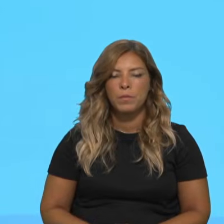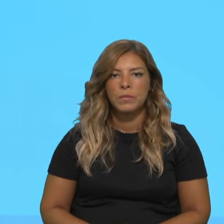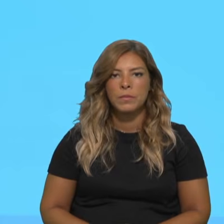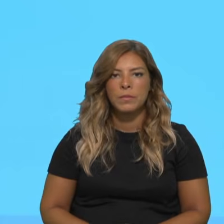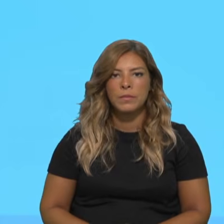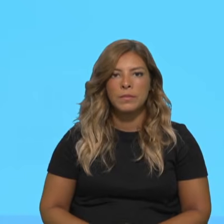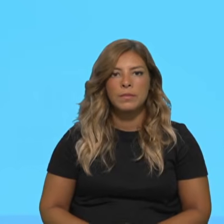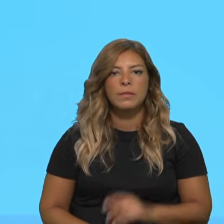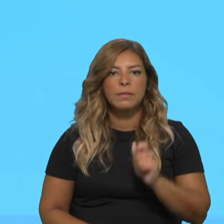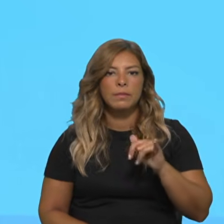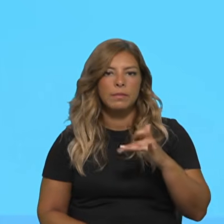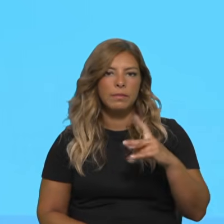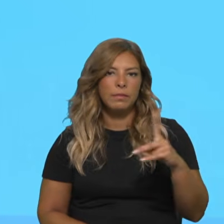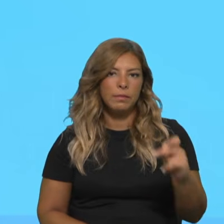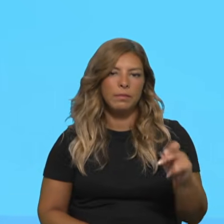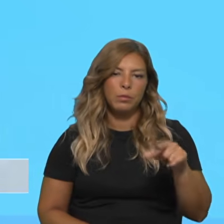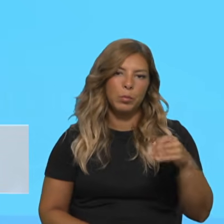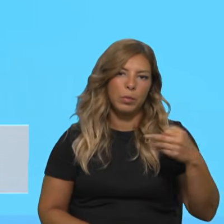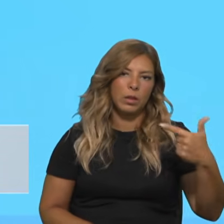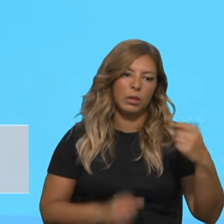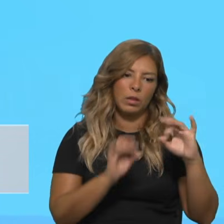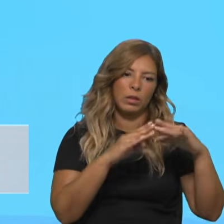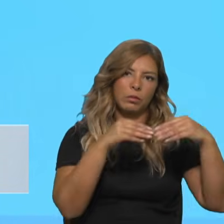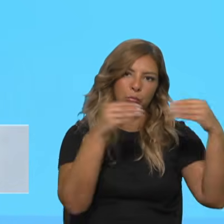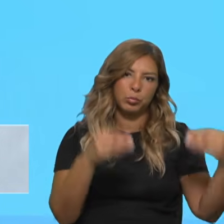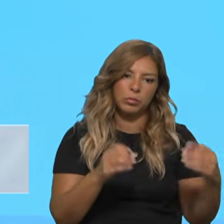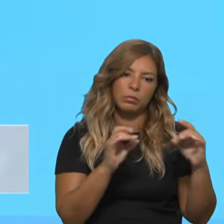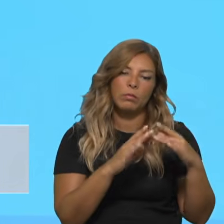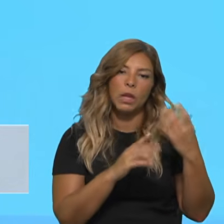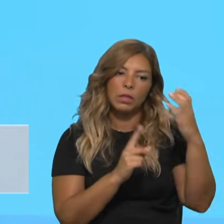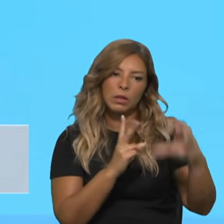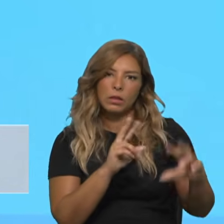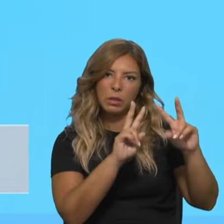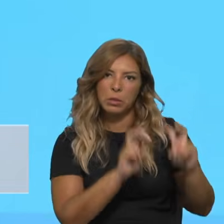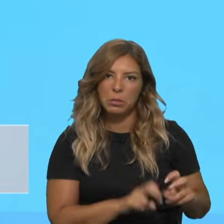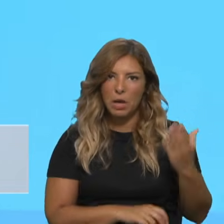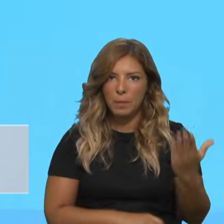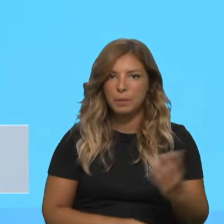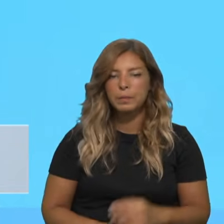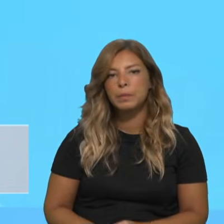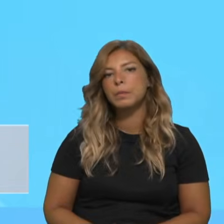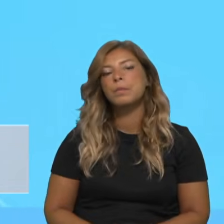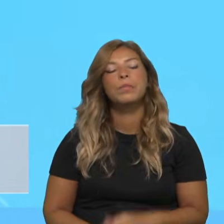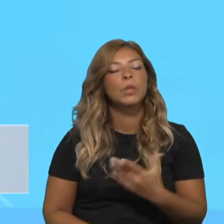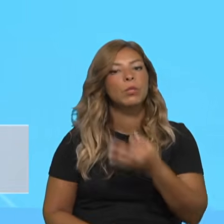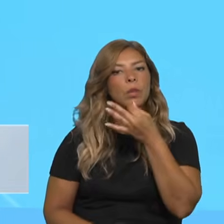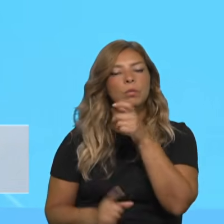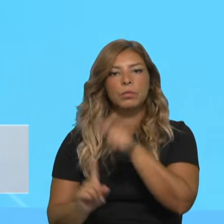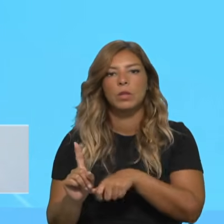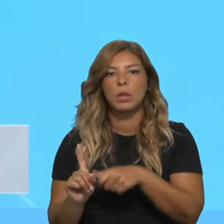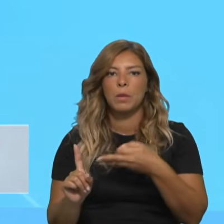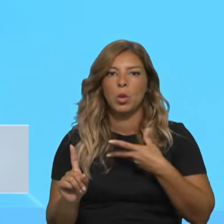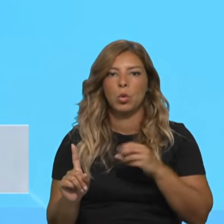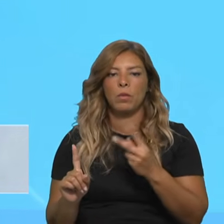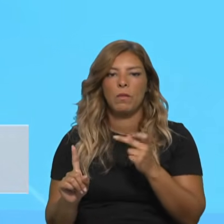Em eclésia.pt pode acompanhar estes e outros temas que atualizamos permanentemente. Falamos agora com Pedro Vaz Pato, Presidente da